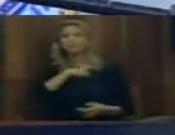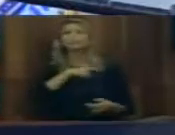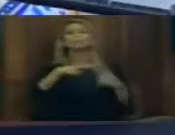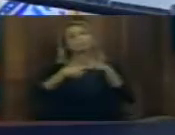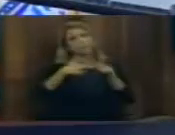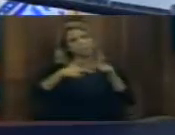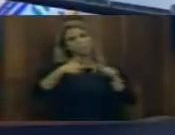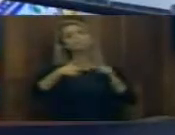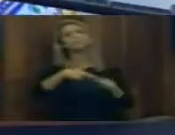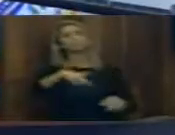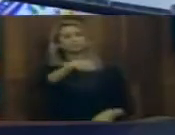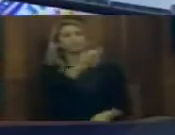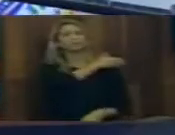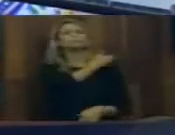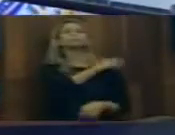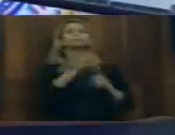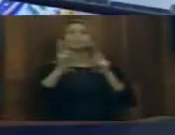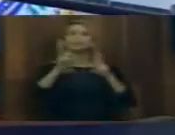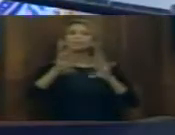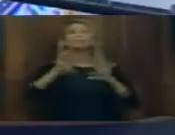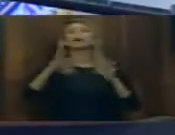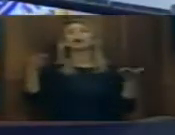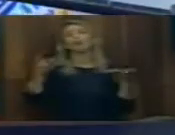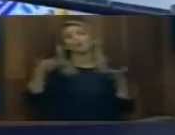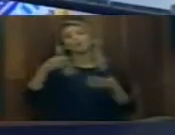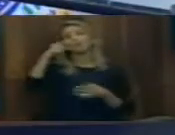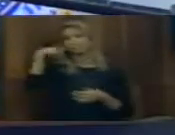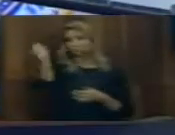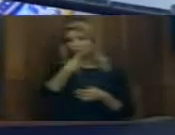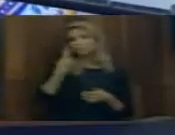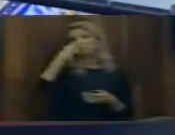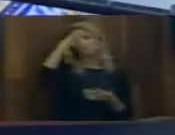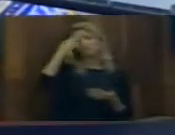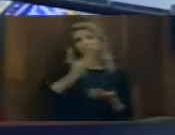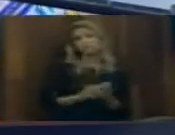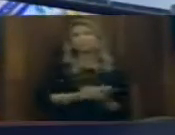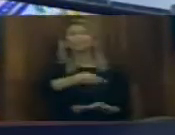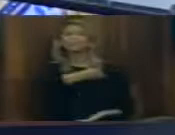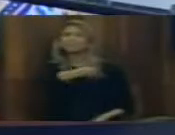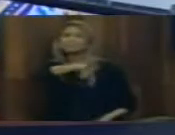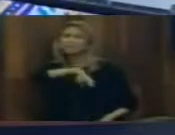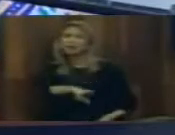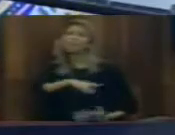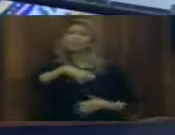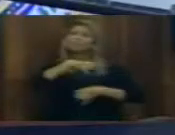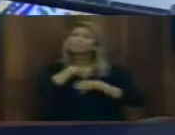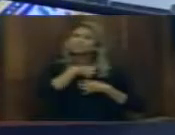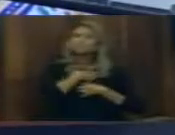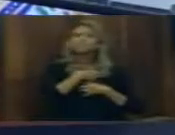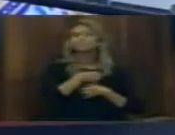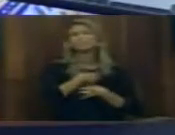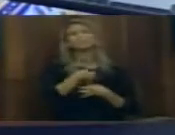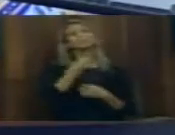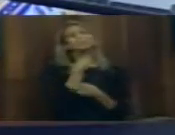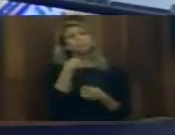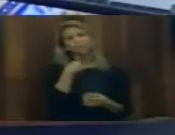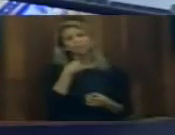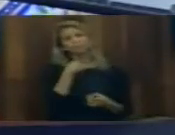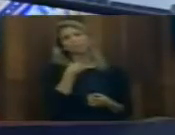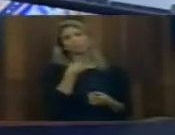de matriz africana. Então, a religiosidade é um sentimento e não é uma